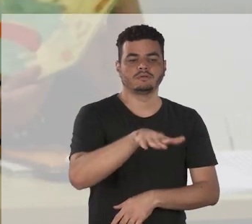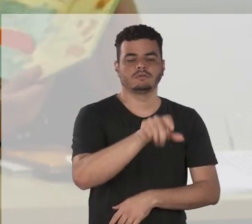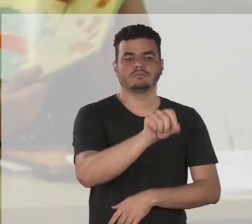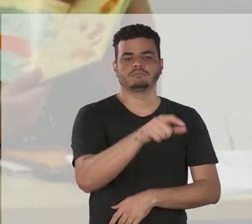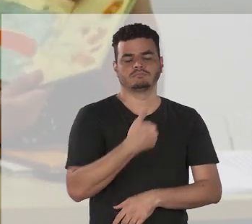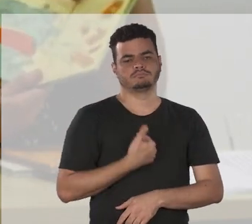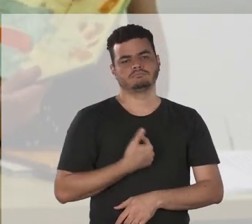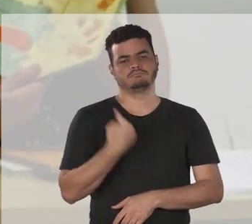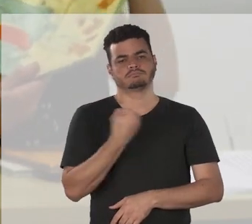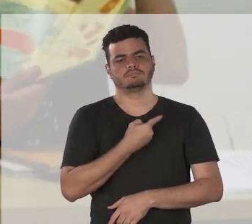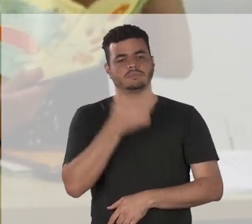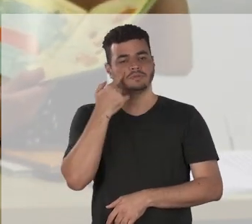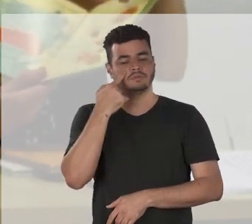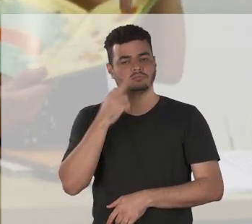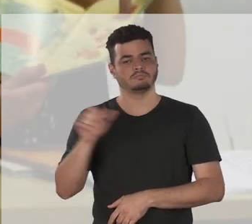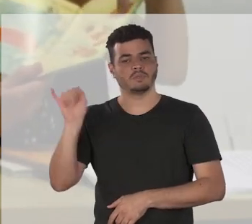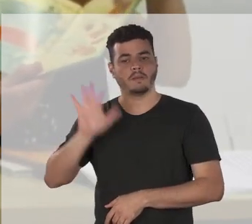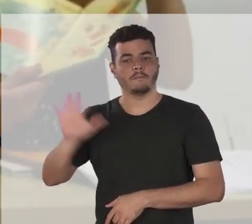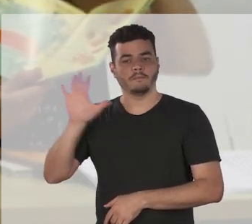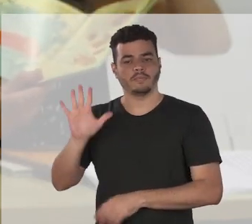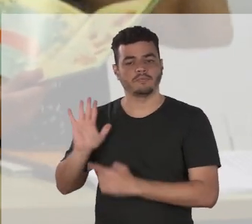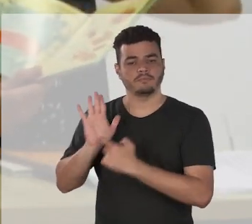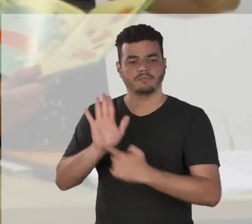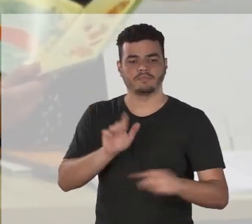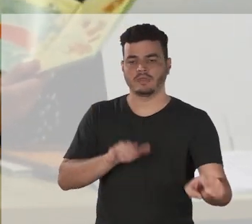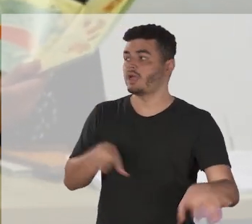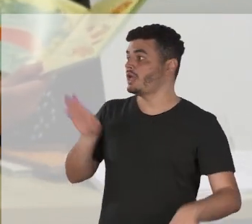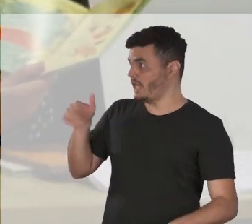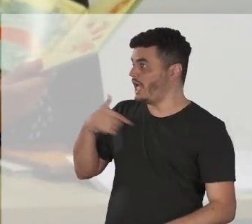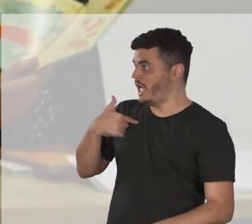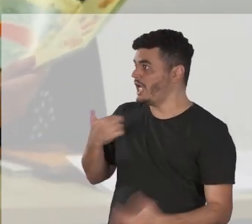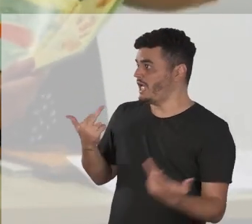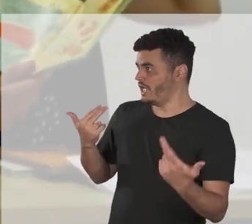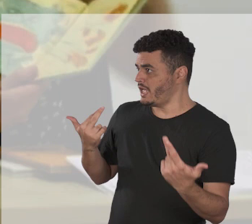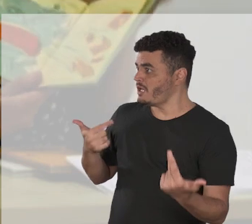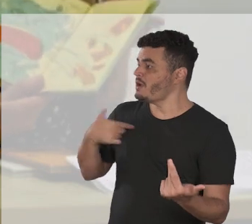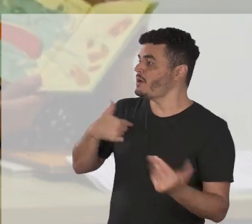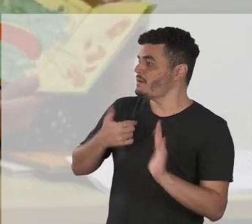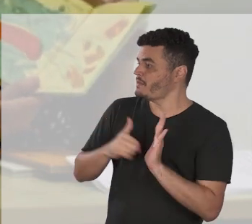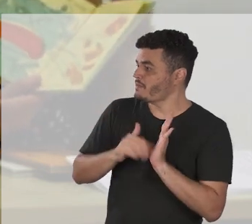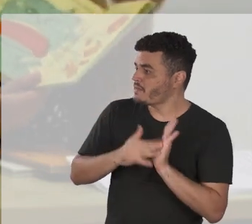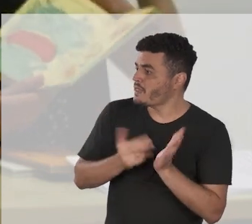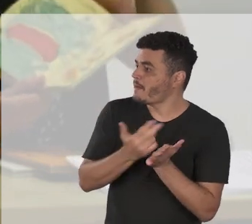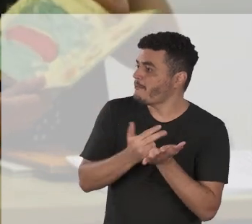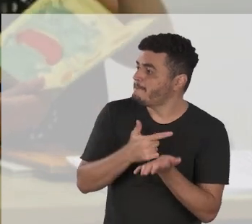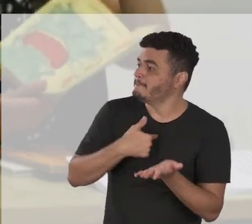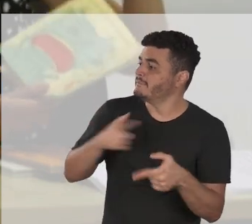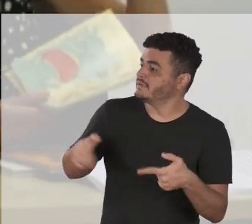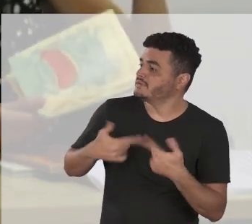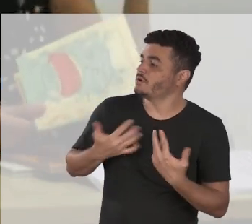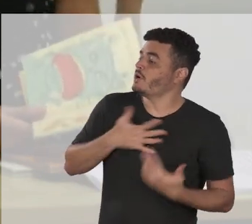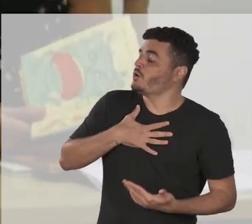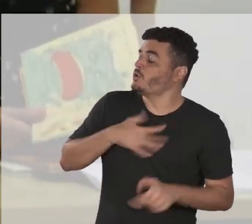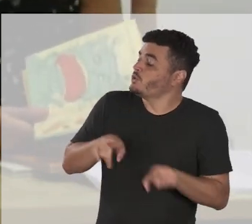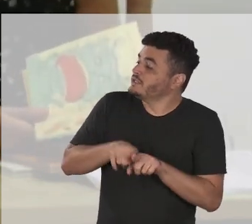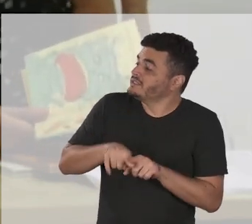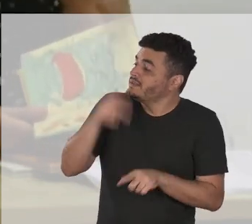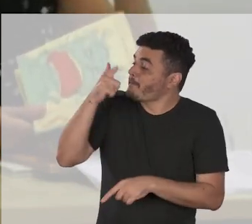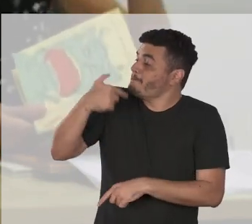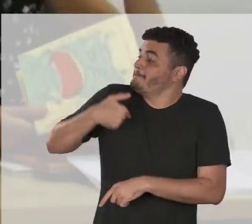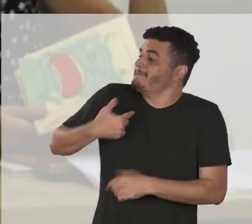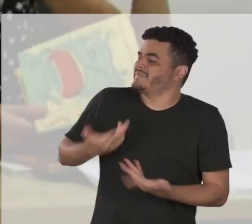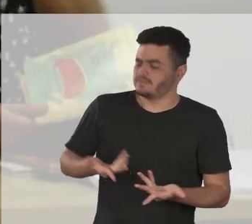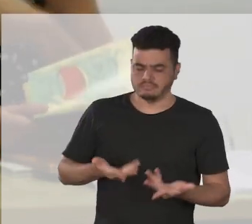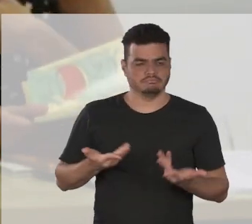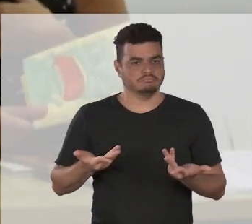minhas crianças dizem, como eu desenho, né? Vizinho, né? Meu objetivo é pintar porque pinto isso fora